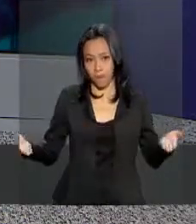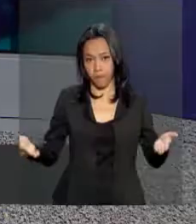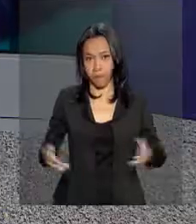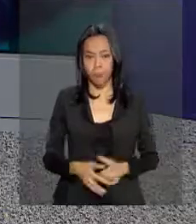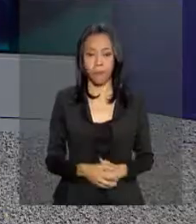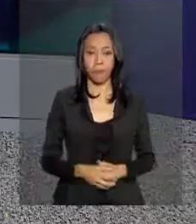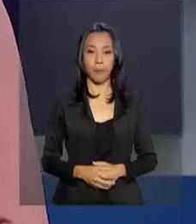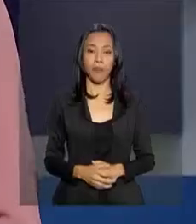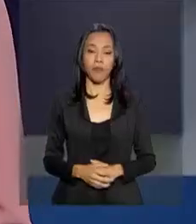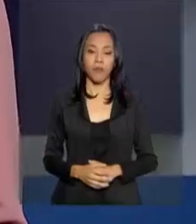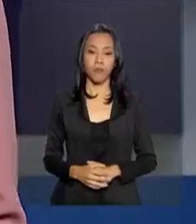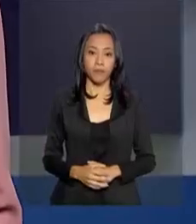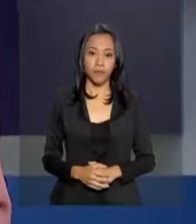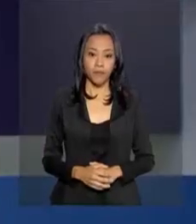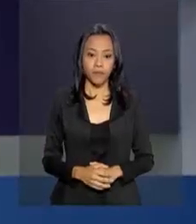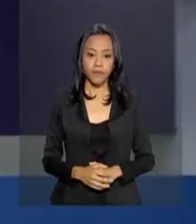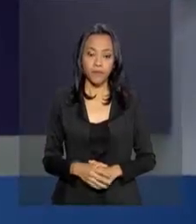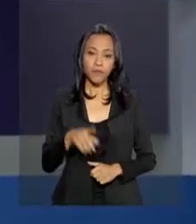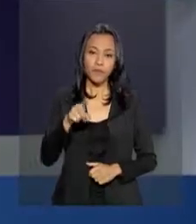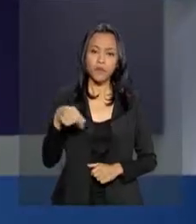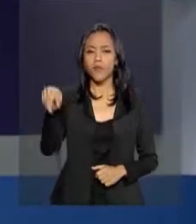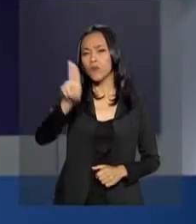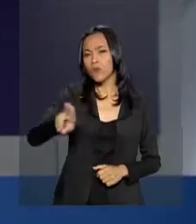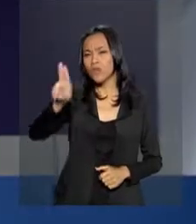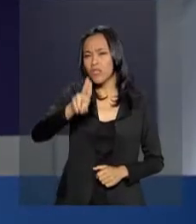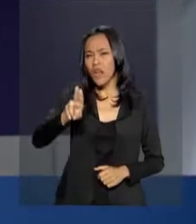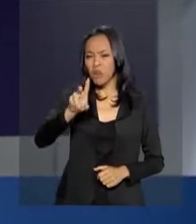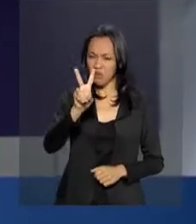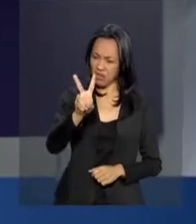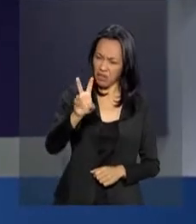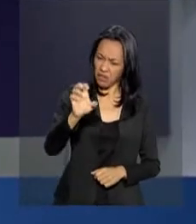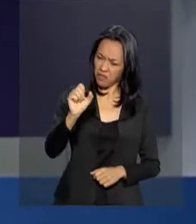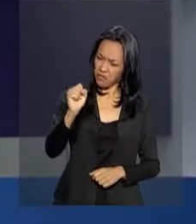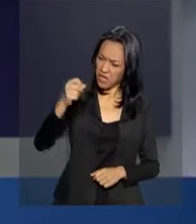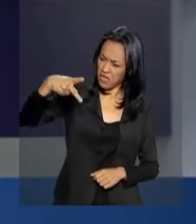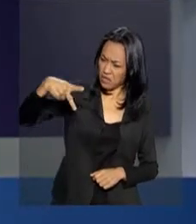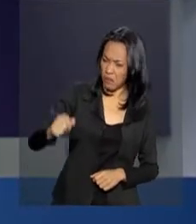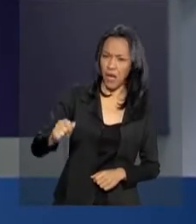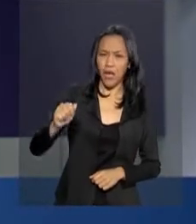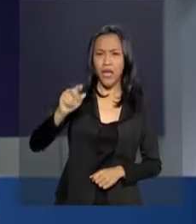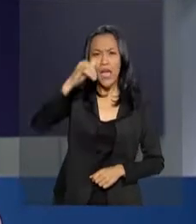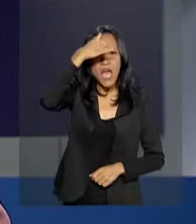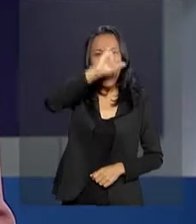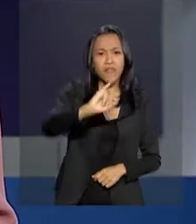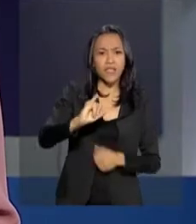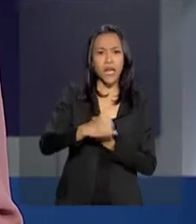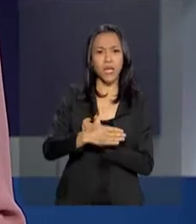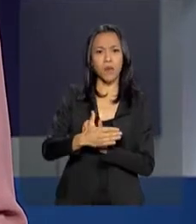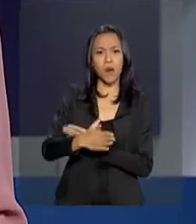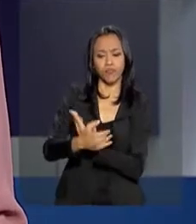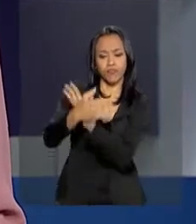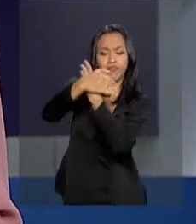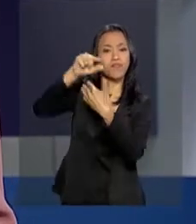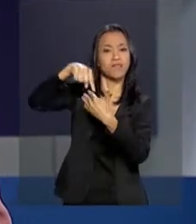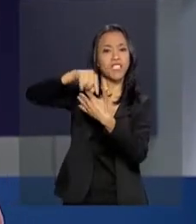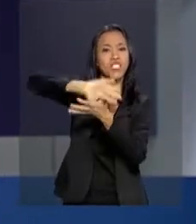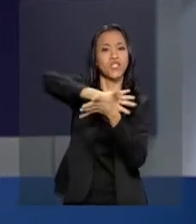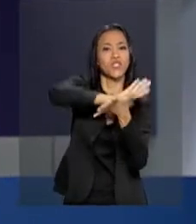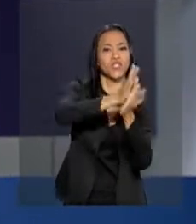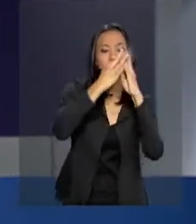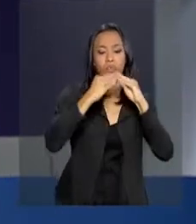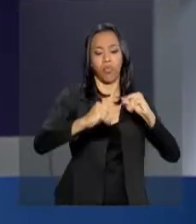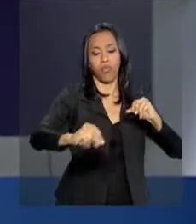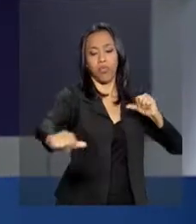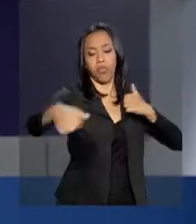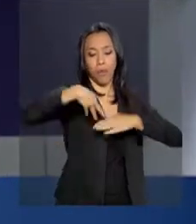enem.inep.gov.br. Usar uma vespa para impedir que uma mariposa acabe com a plantação de algodão. Uma